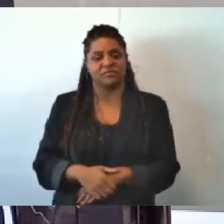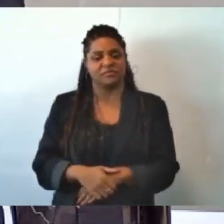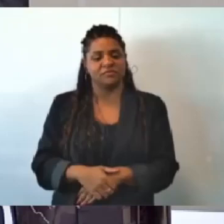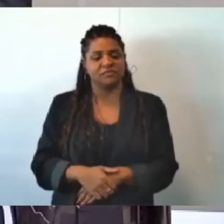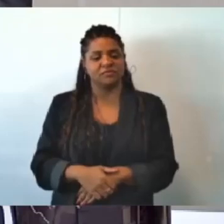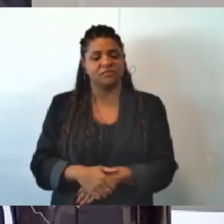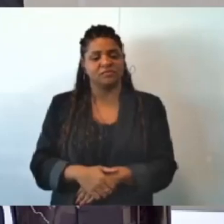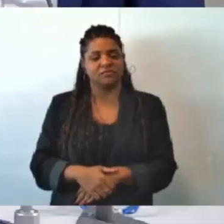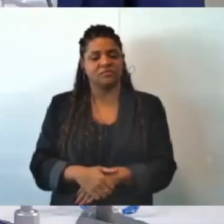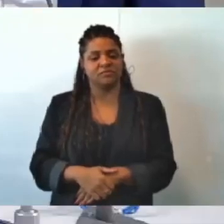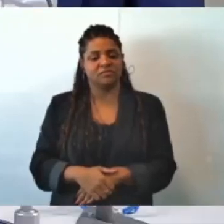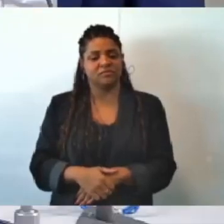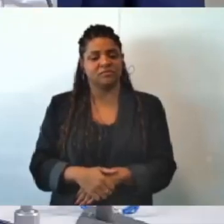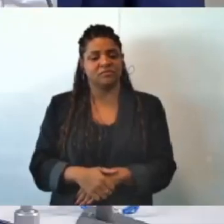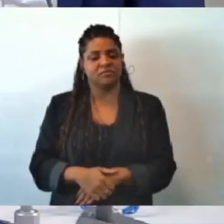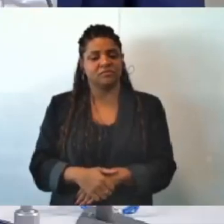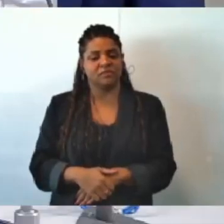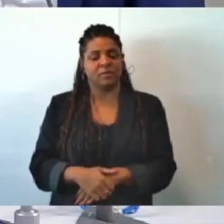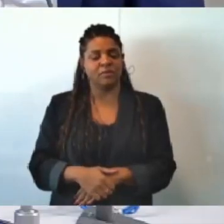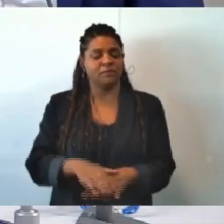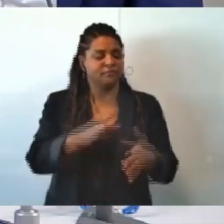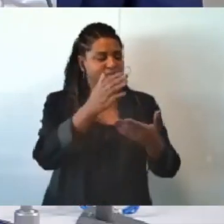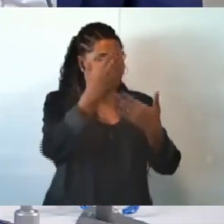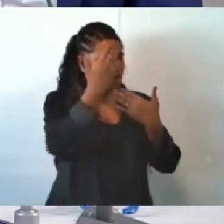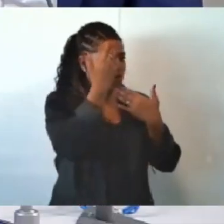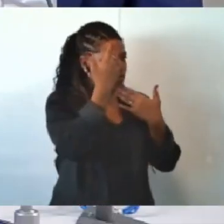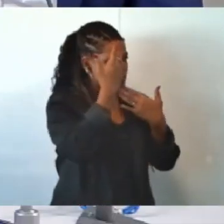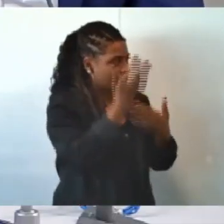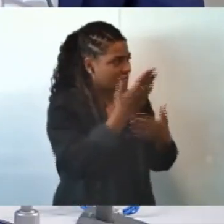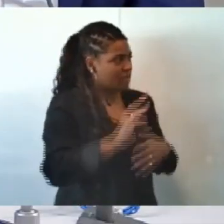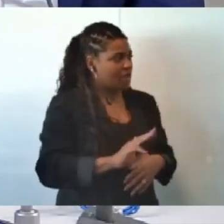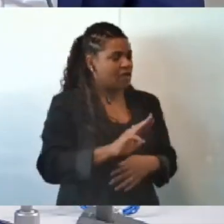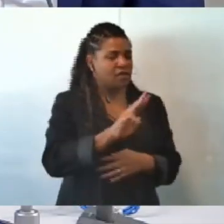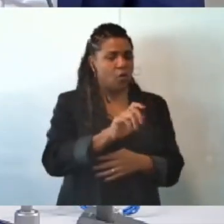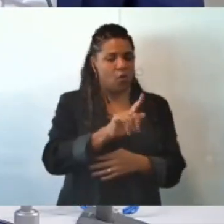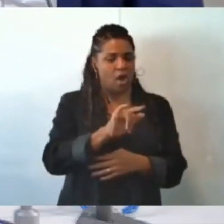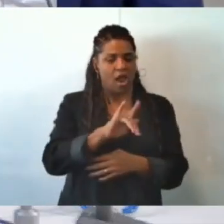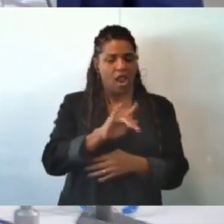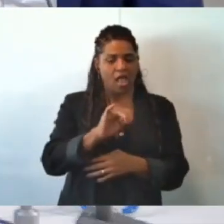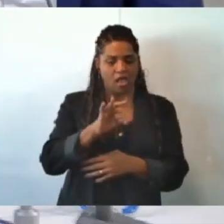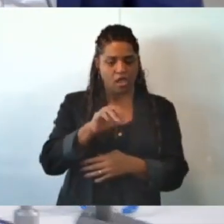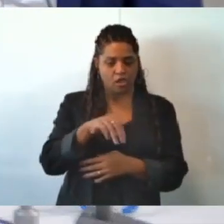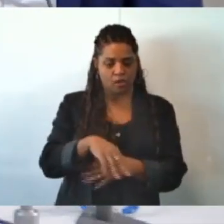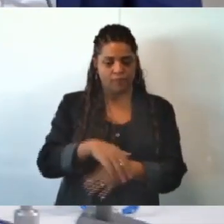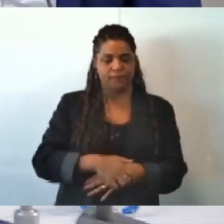Obrigado, Wellington. Patrícia da Silva, líder comunitária.